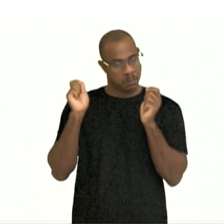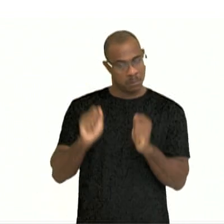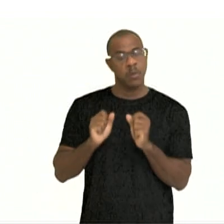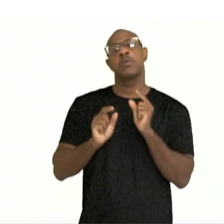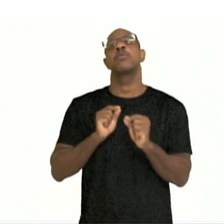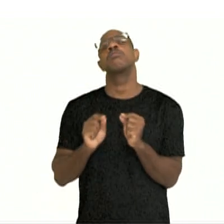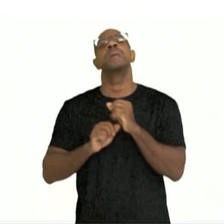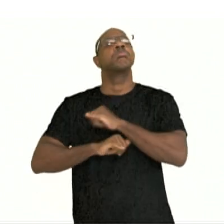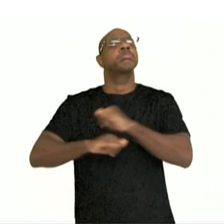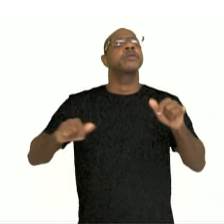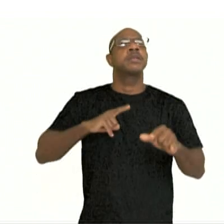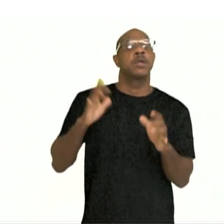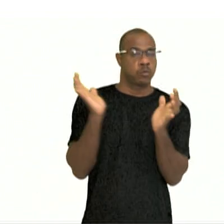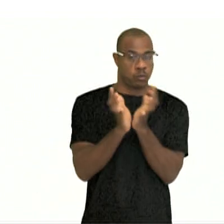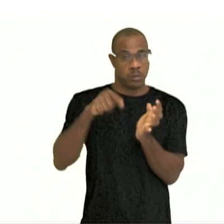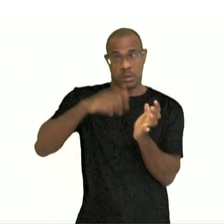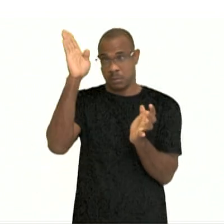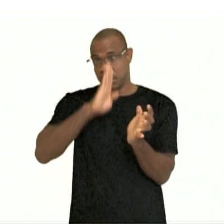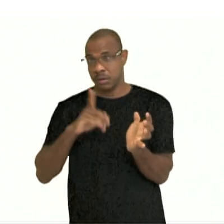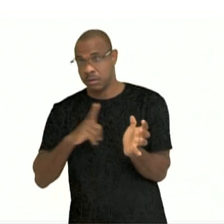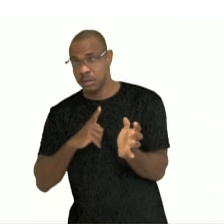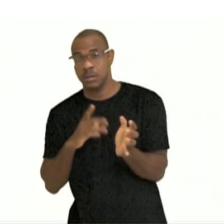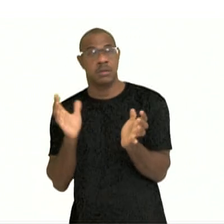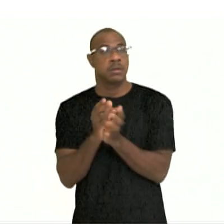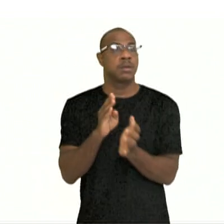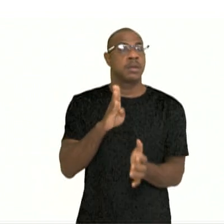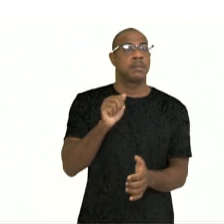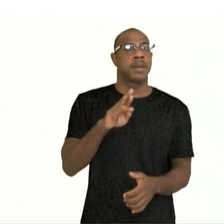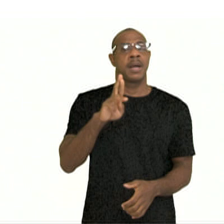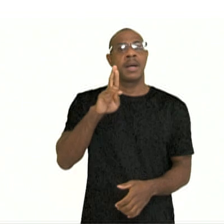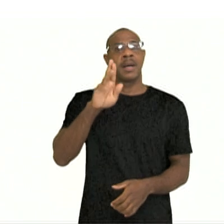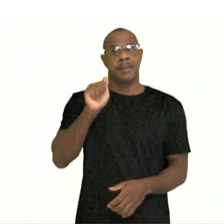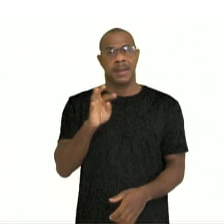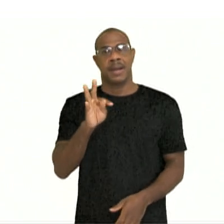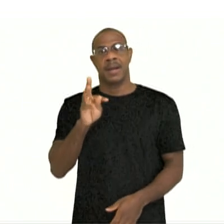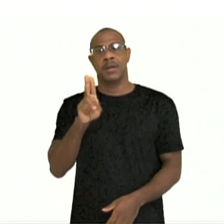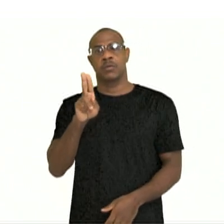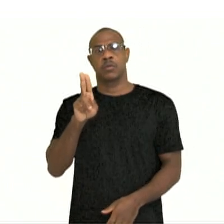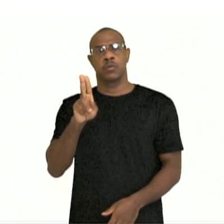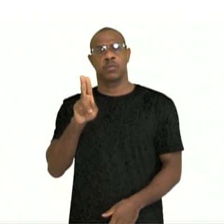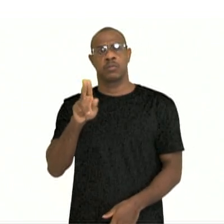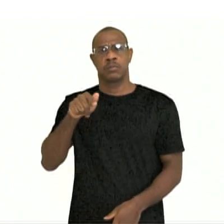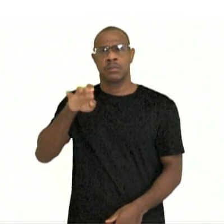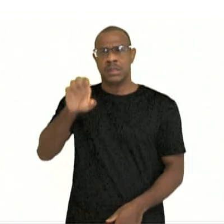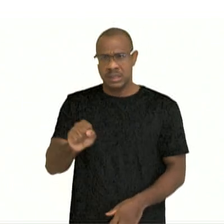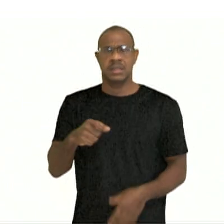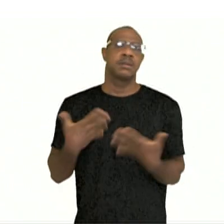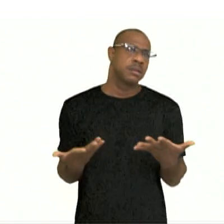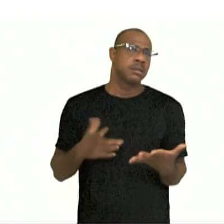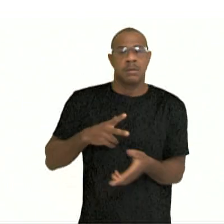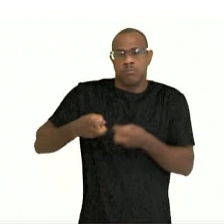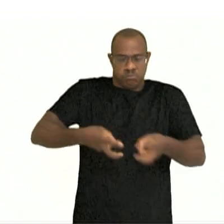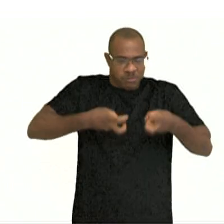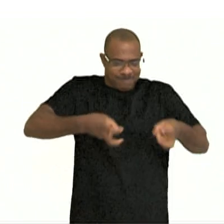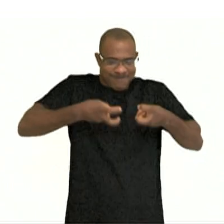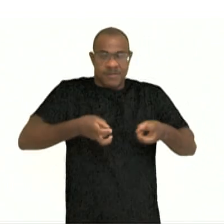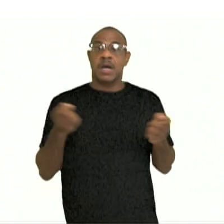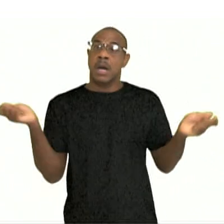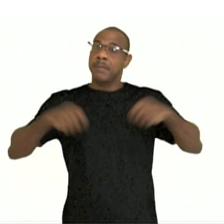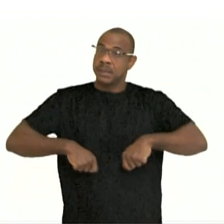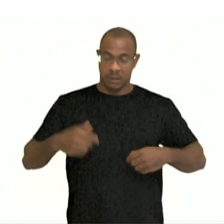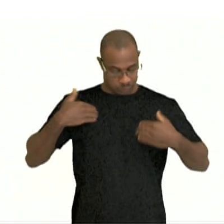que temos um grupo brasileiro chamado Barbatux, tá? E ele explora toda a sua